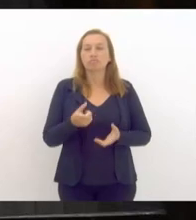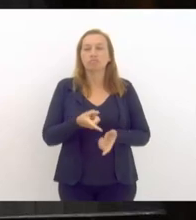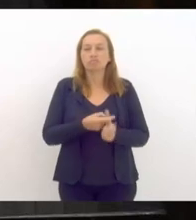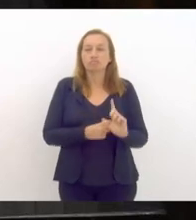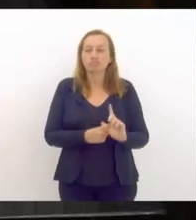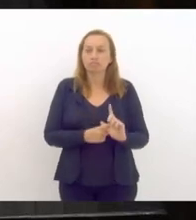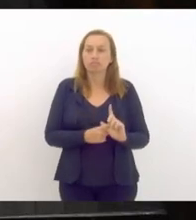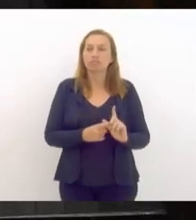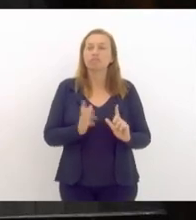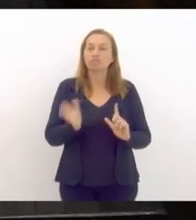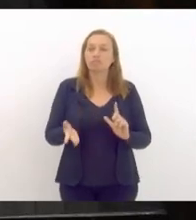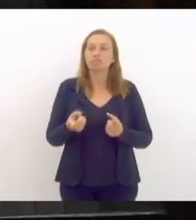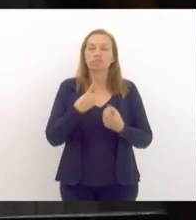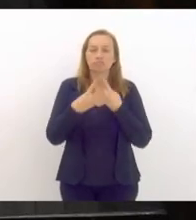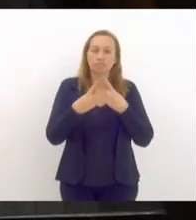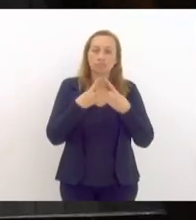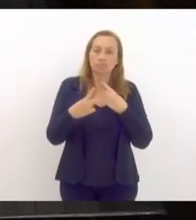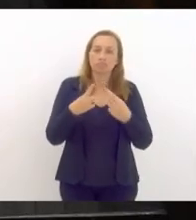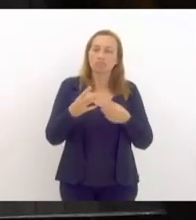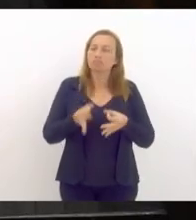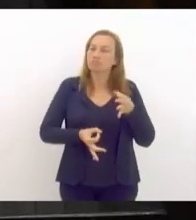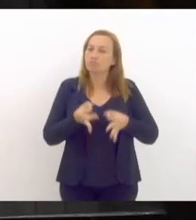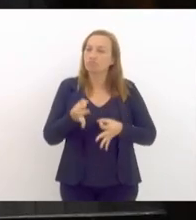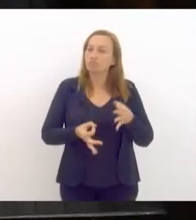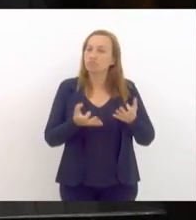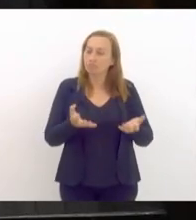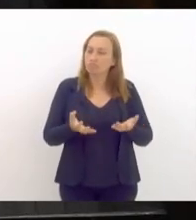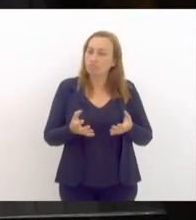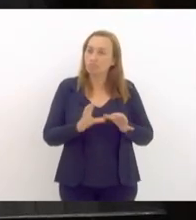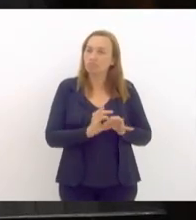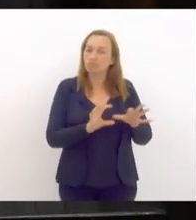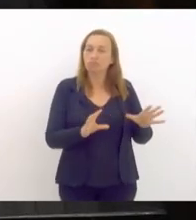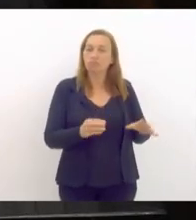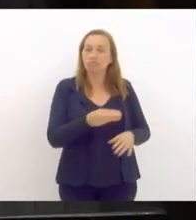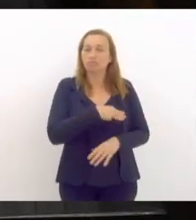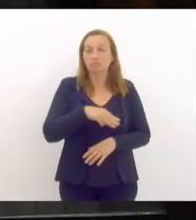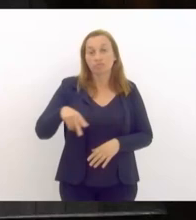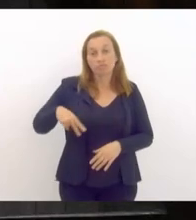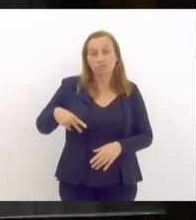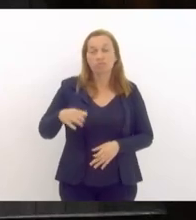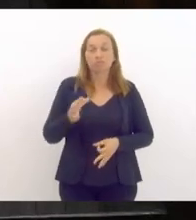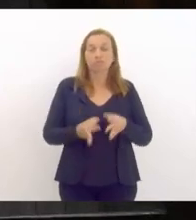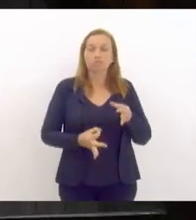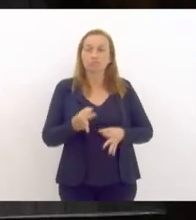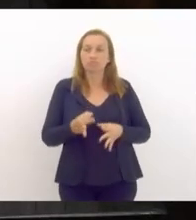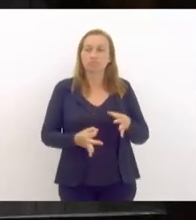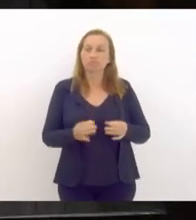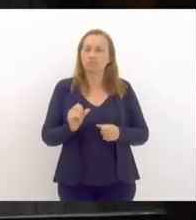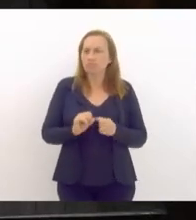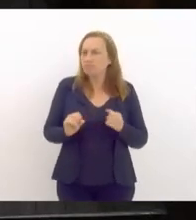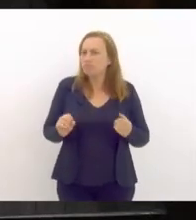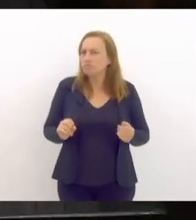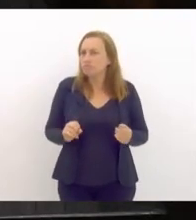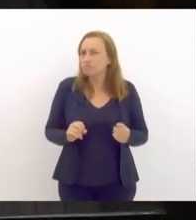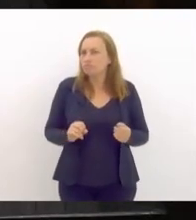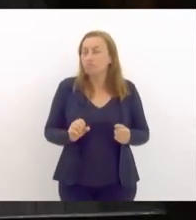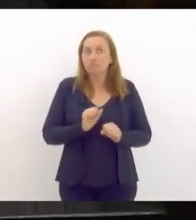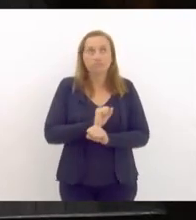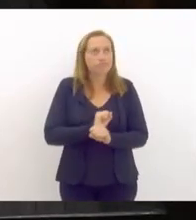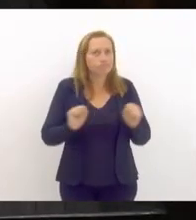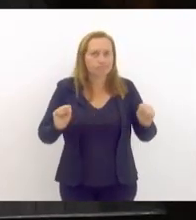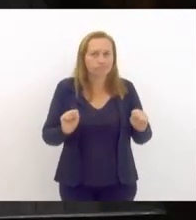está sendo discutido na justiça e querem o aval do ministério público e da justiça para fazer isso é